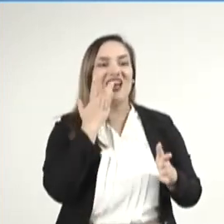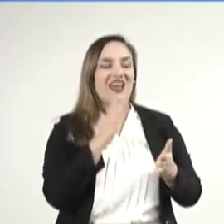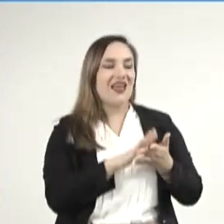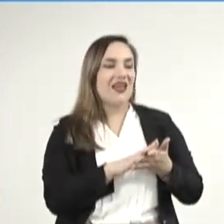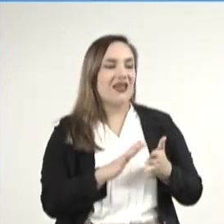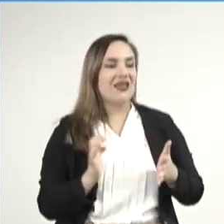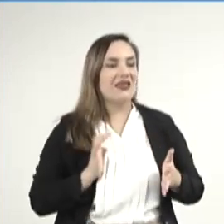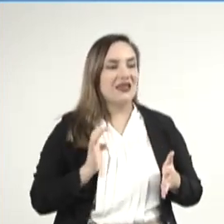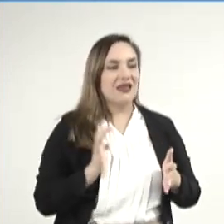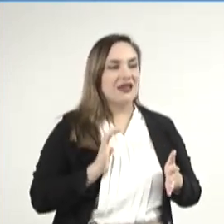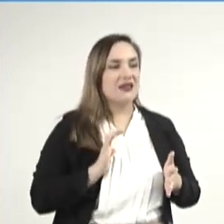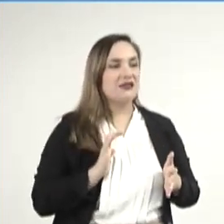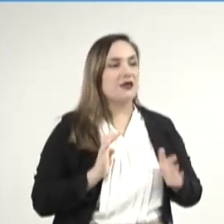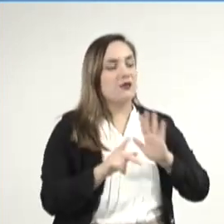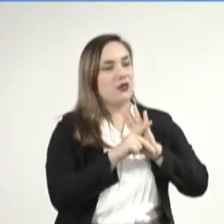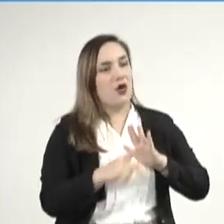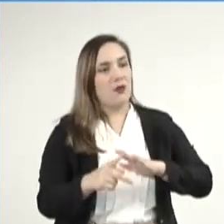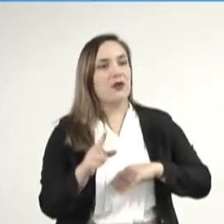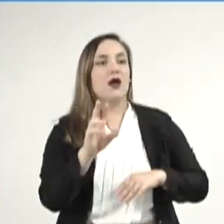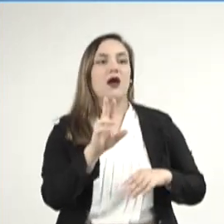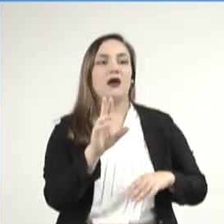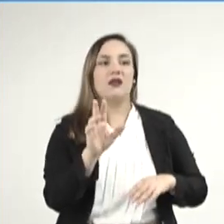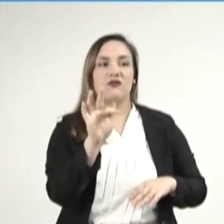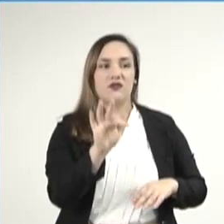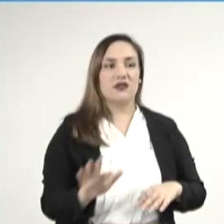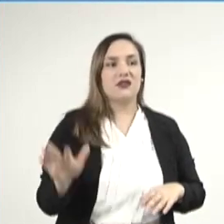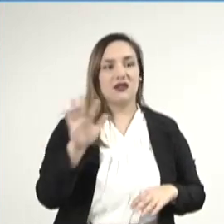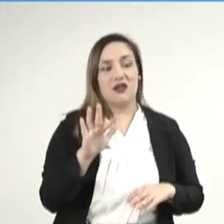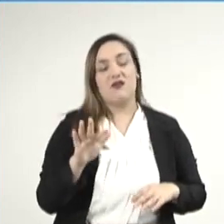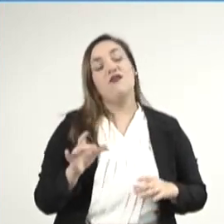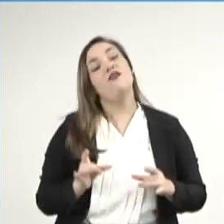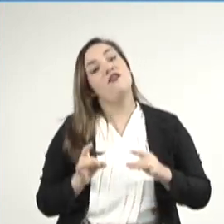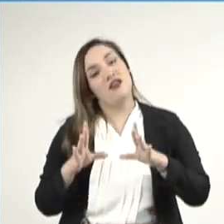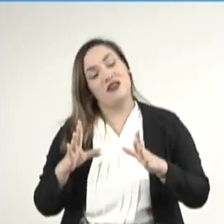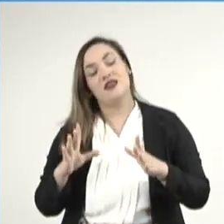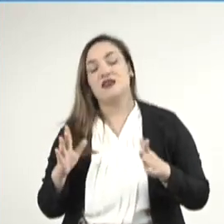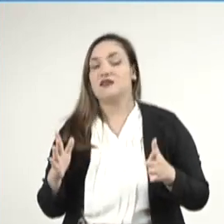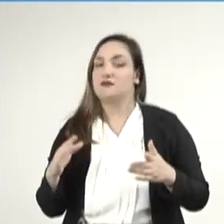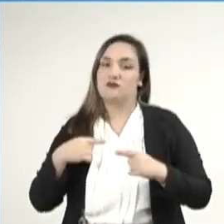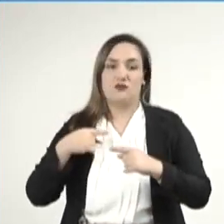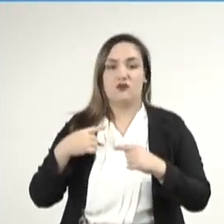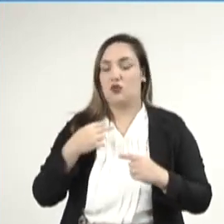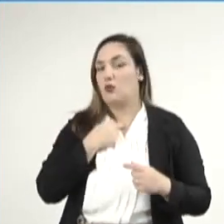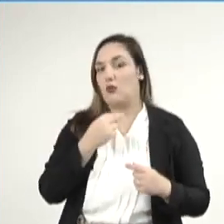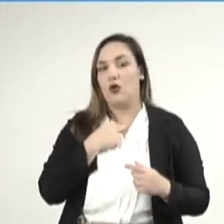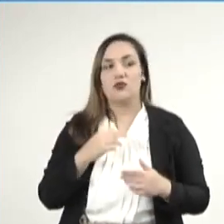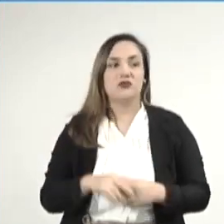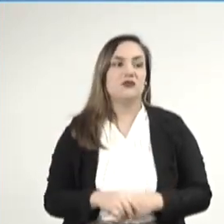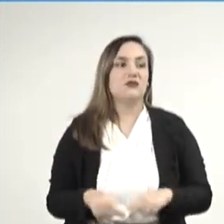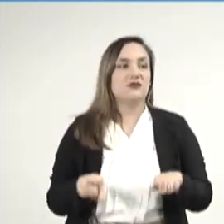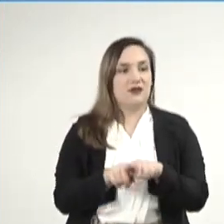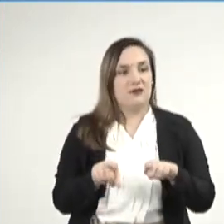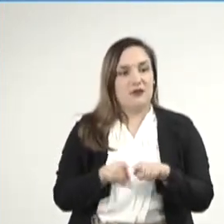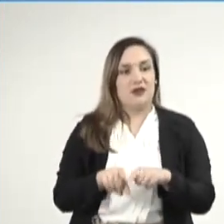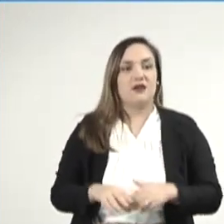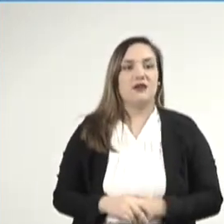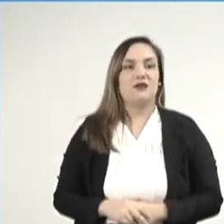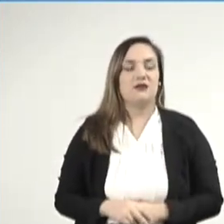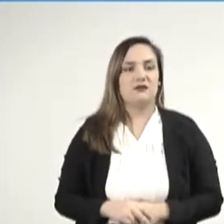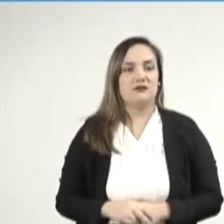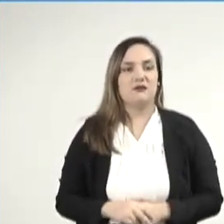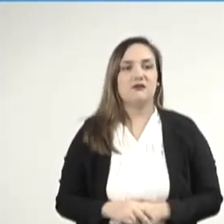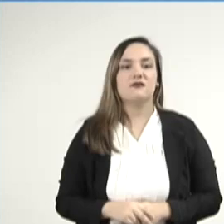do patrimônio da União, vender indevidamente joias, de ter afrontado